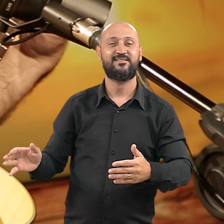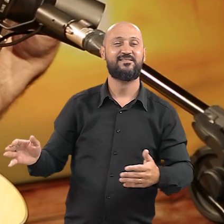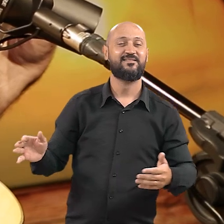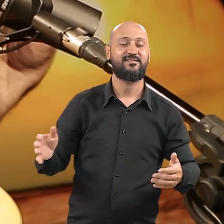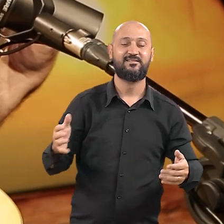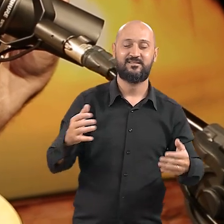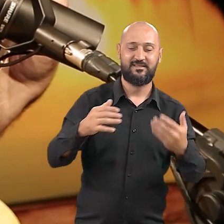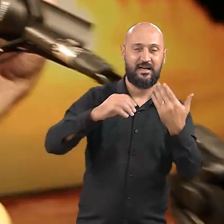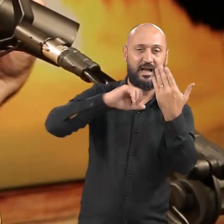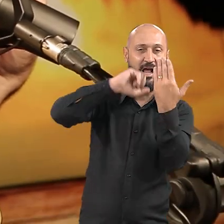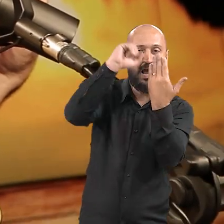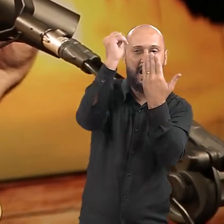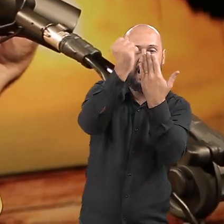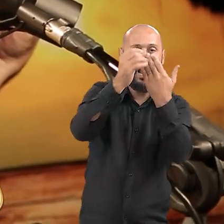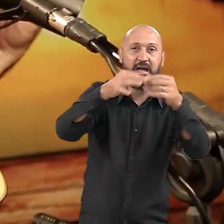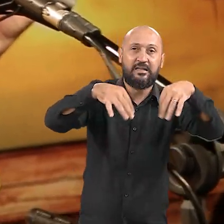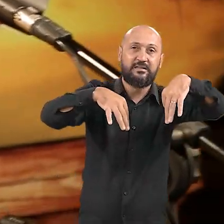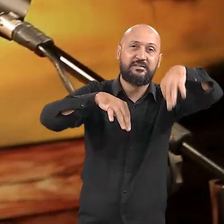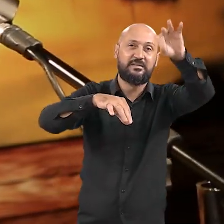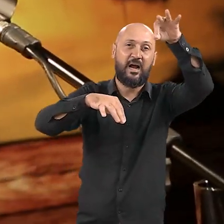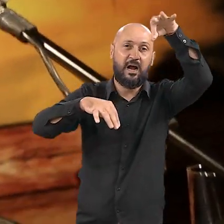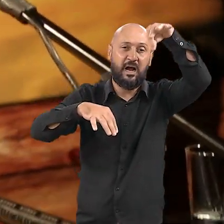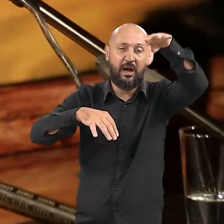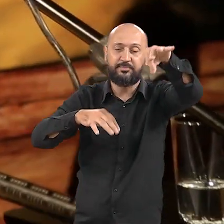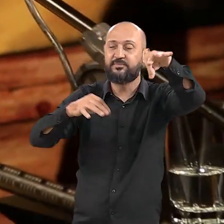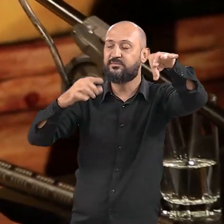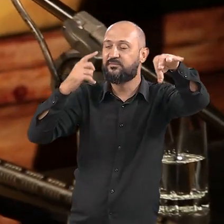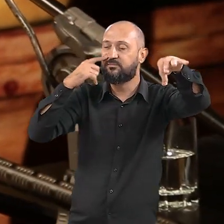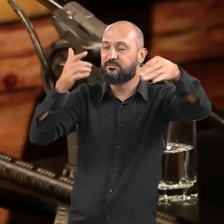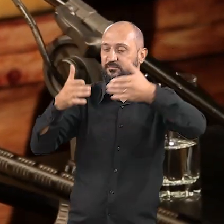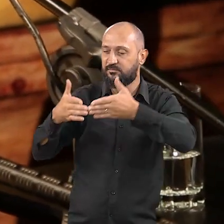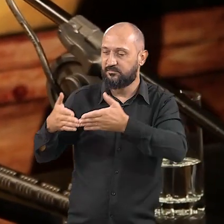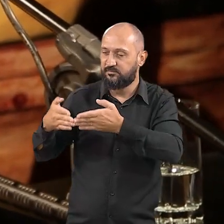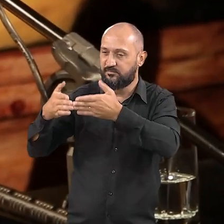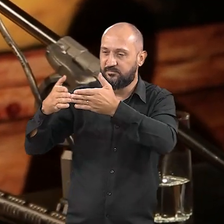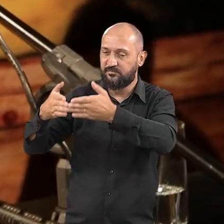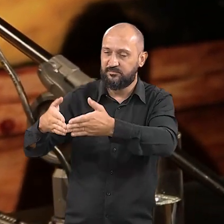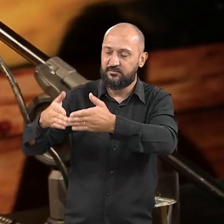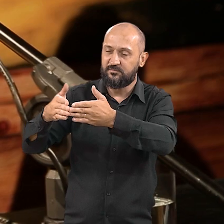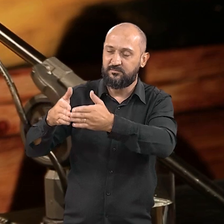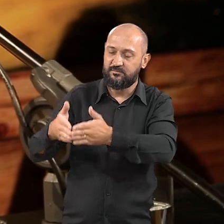a charqueada em alta, Porto Corumbá,